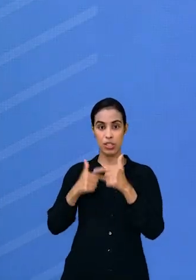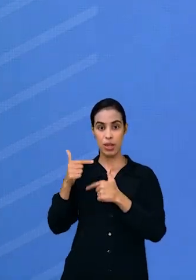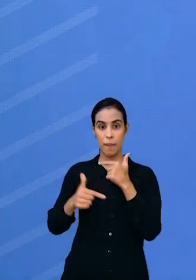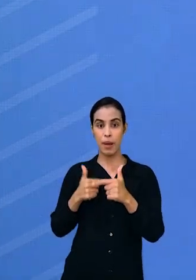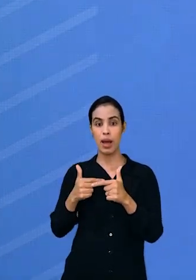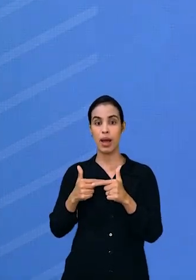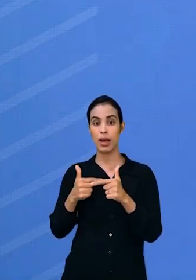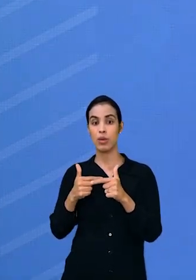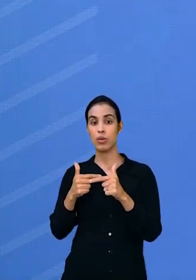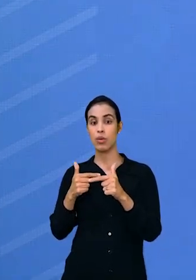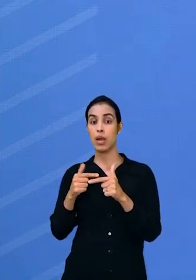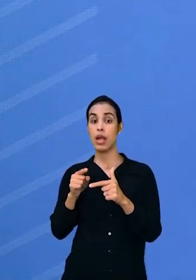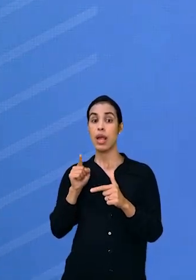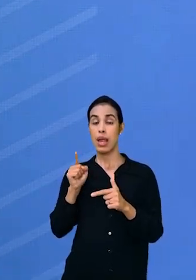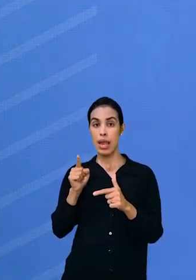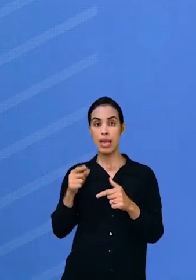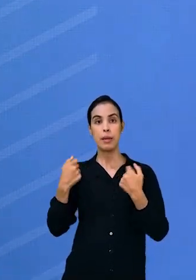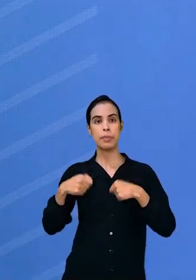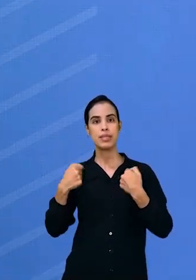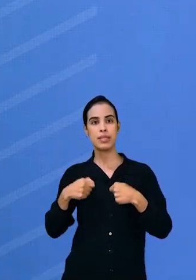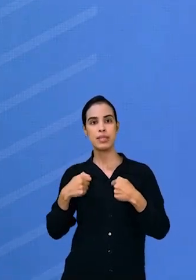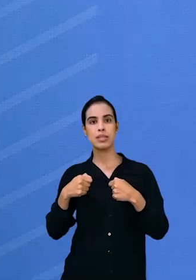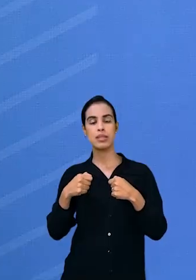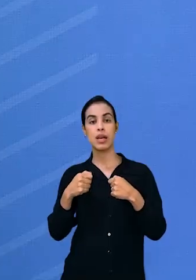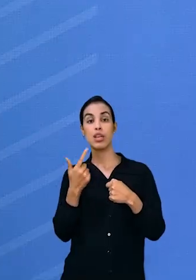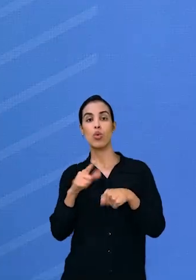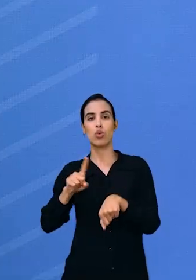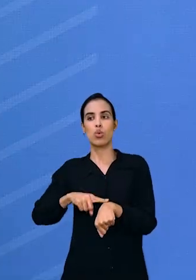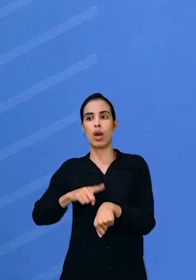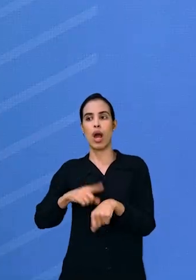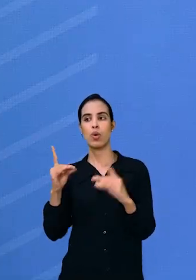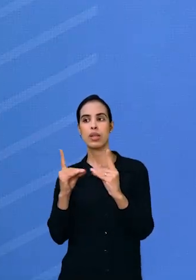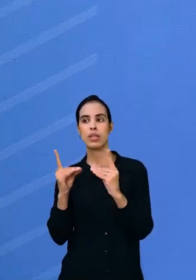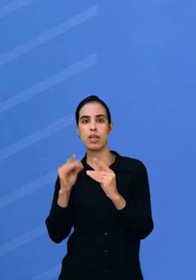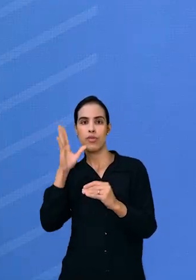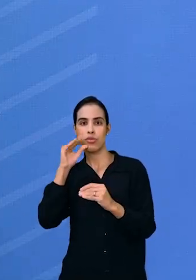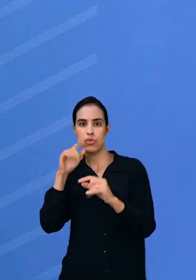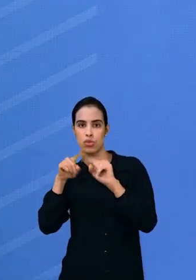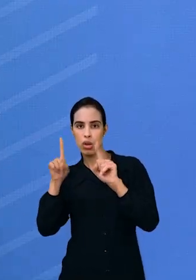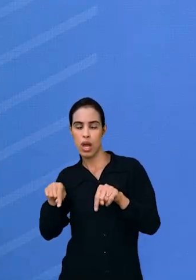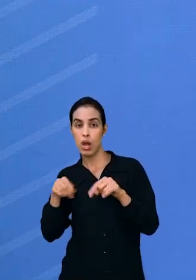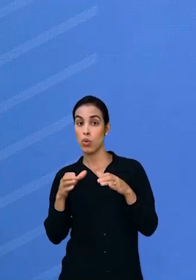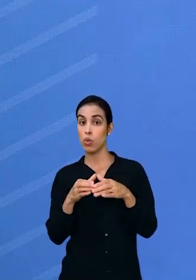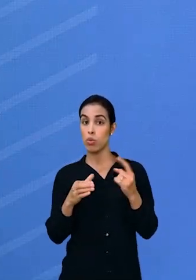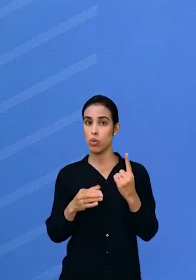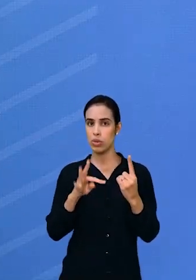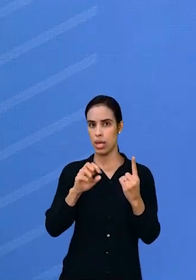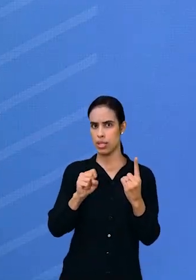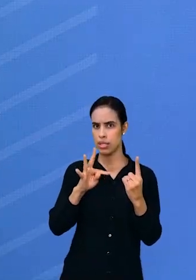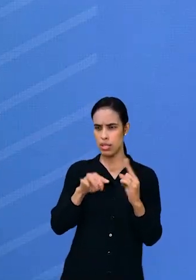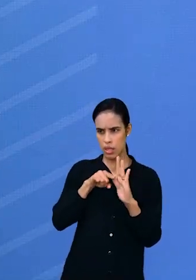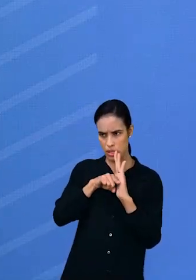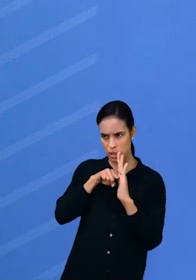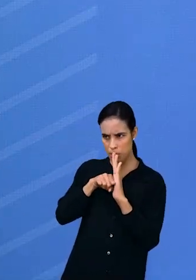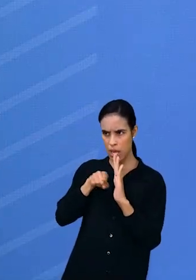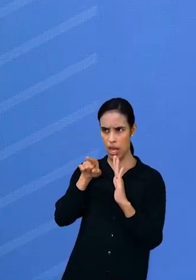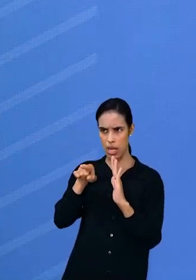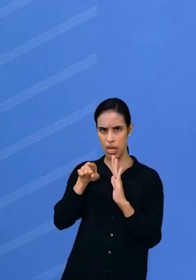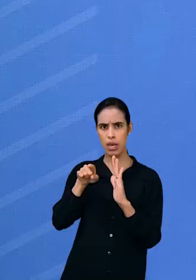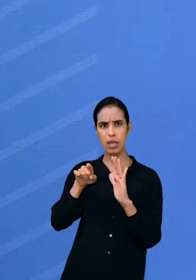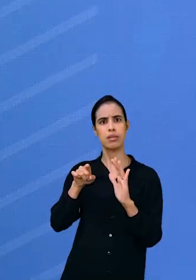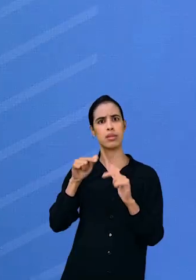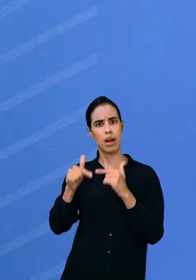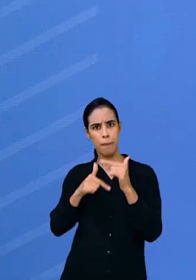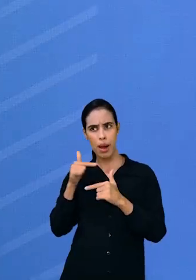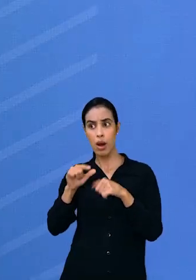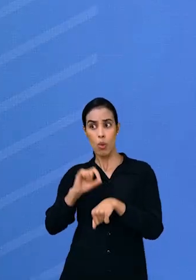após o expediente, ele tinha de estar disponível para atender outros empregados da instituição bancária. De acordo com a primeira turma, isso configura